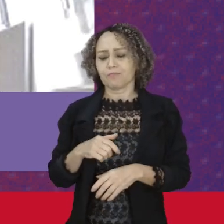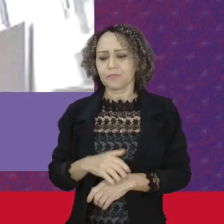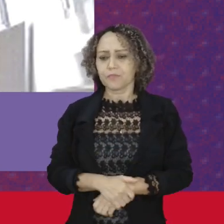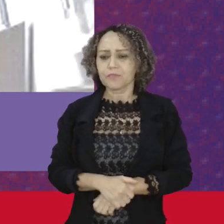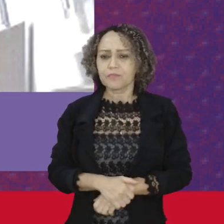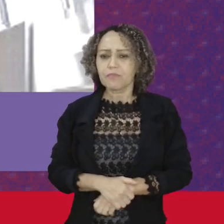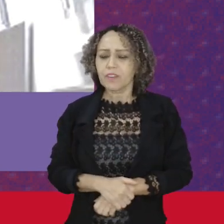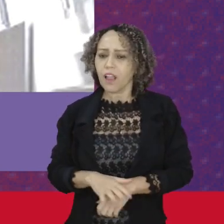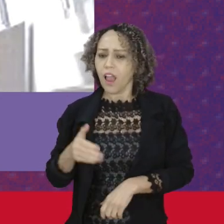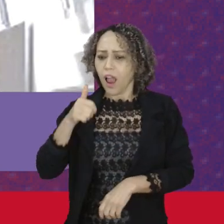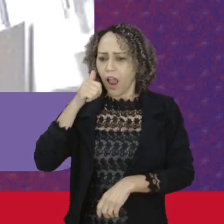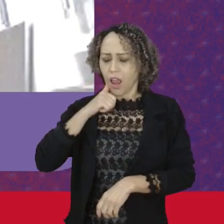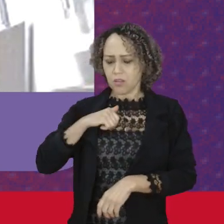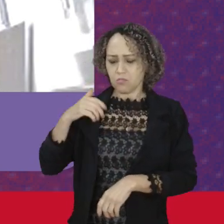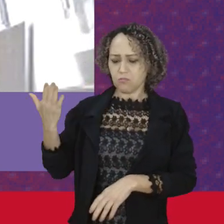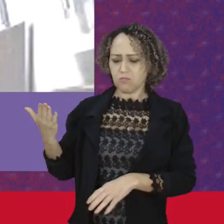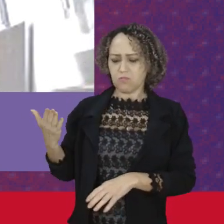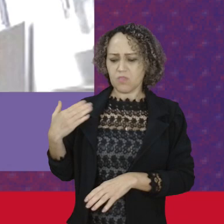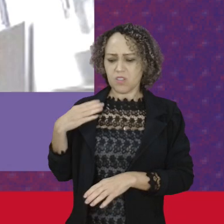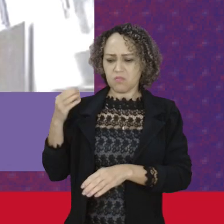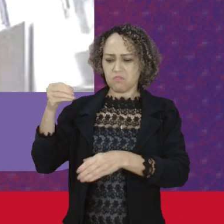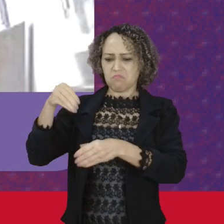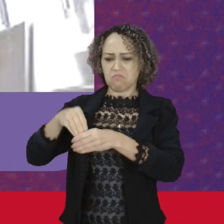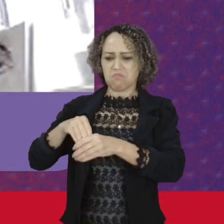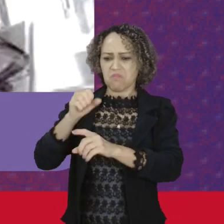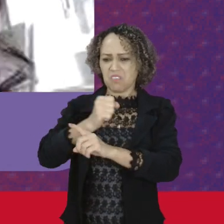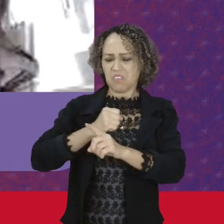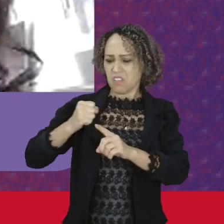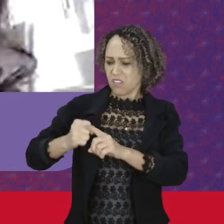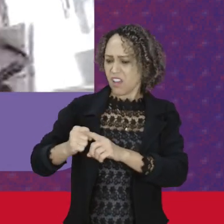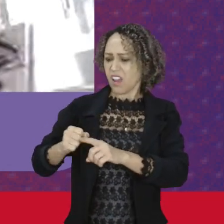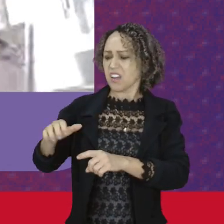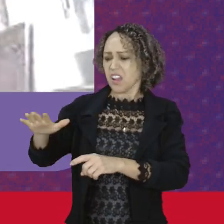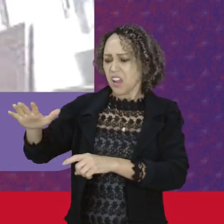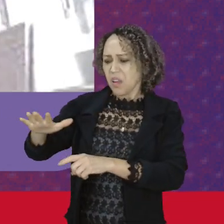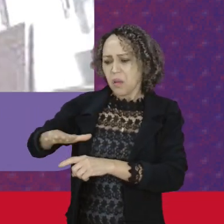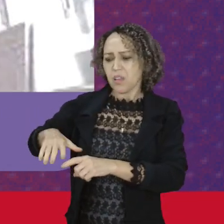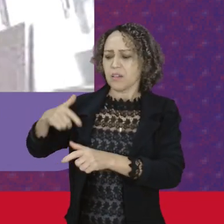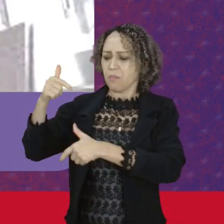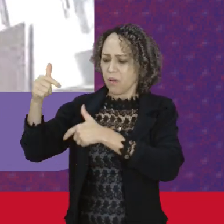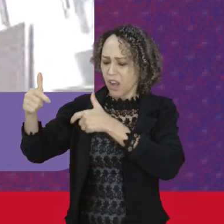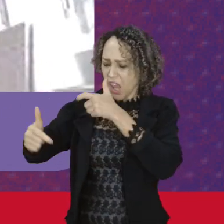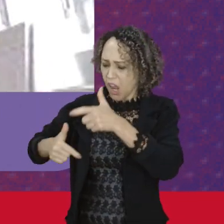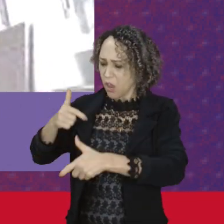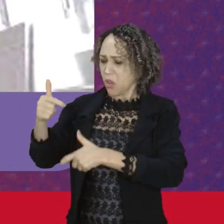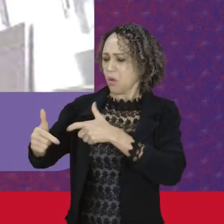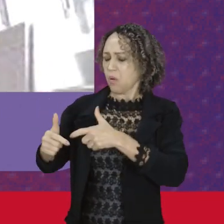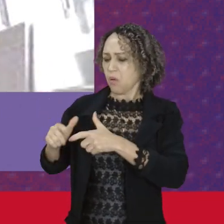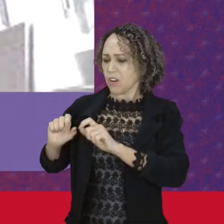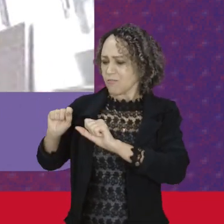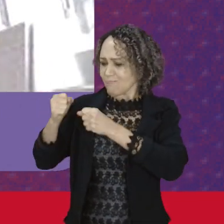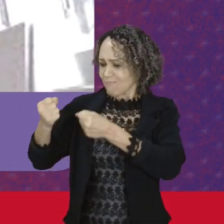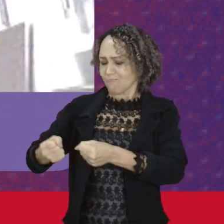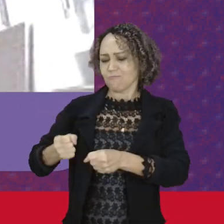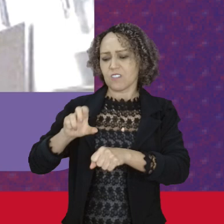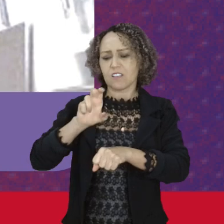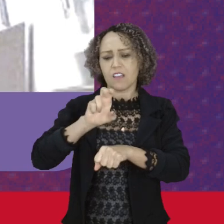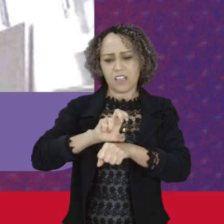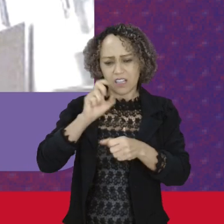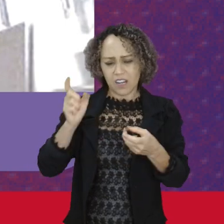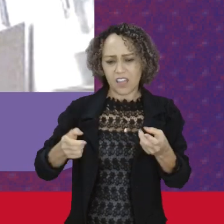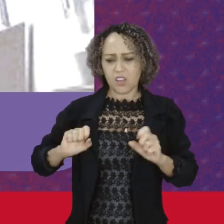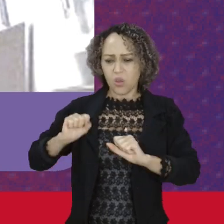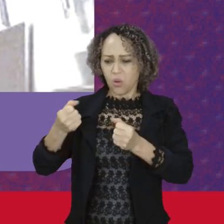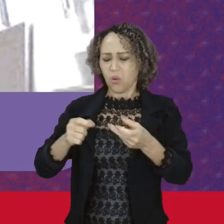que se apresentaram na sociedade, trabalhadoras que se organizaram em defesa das creches, contra a carestia,